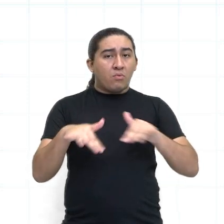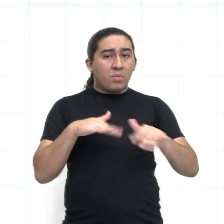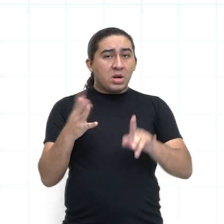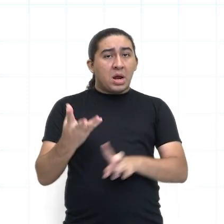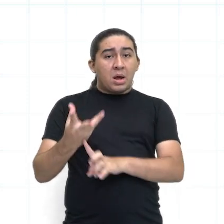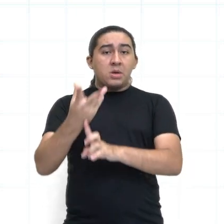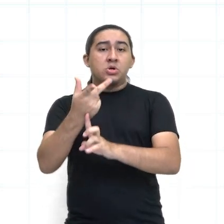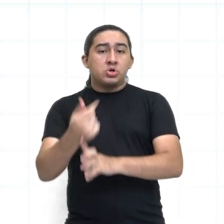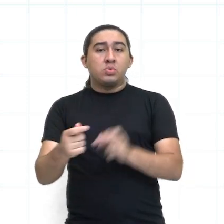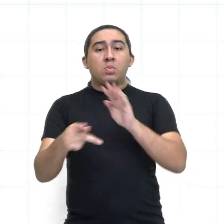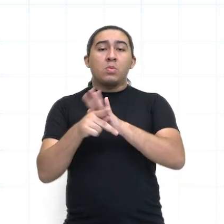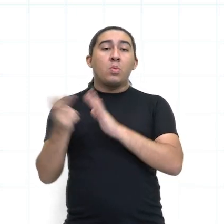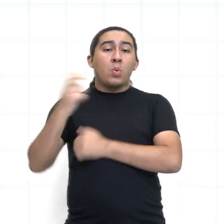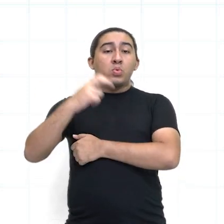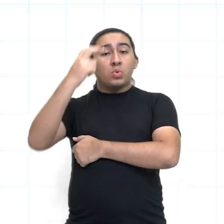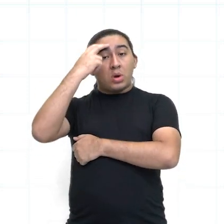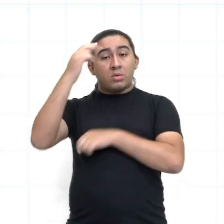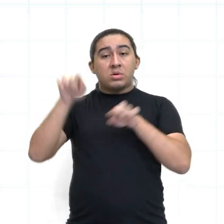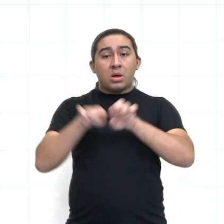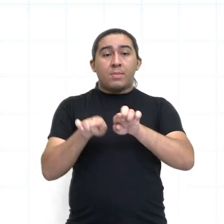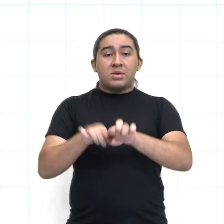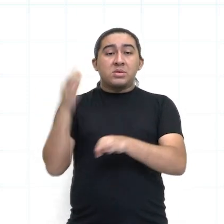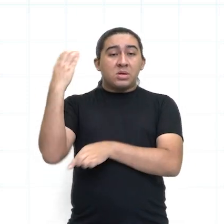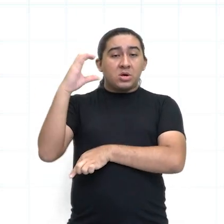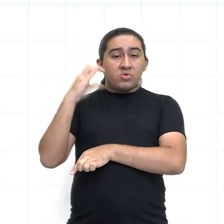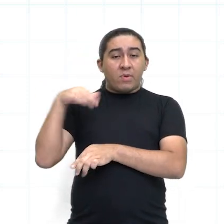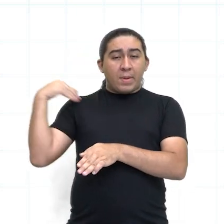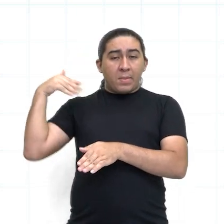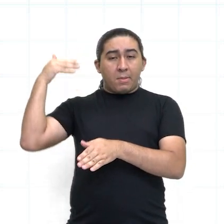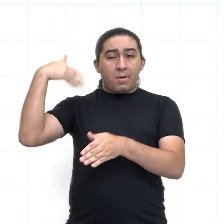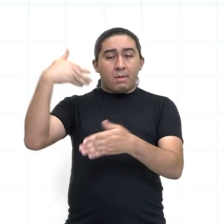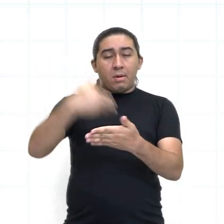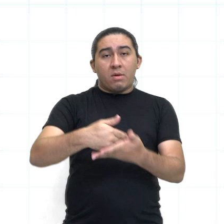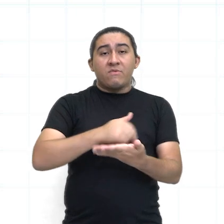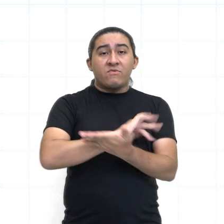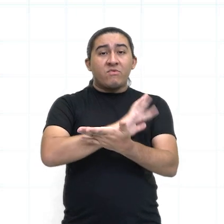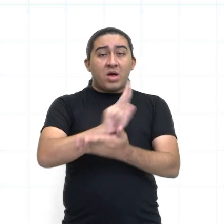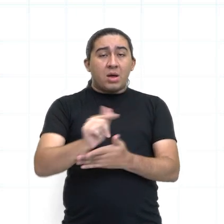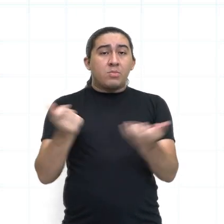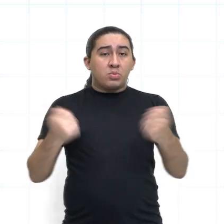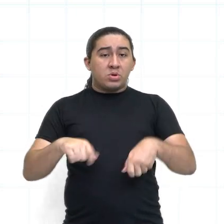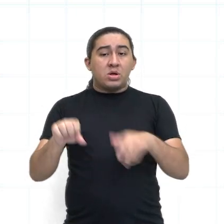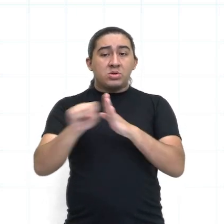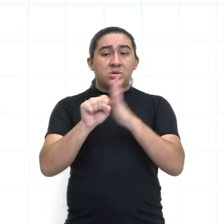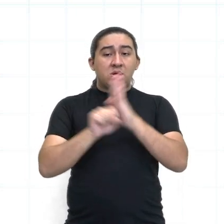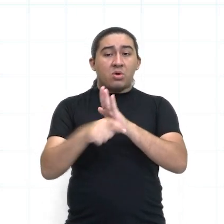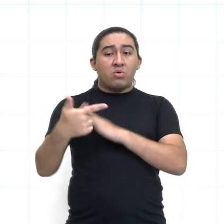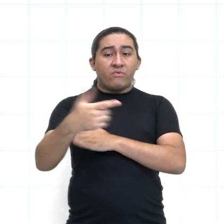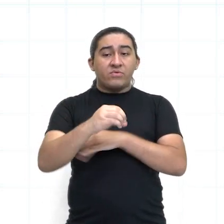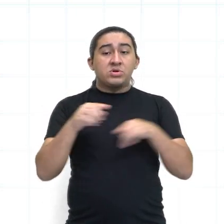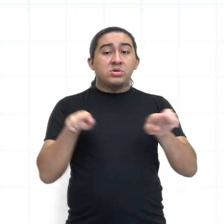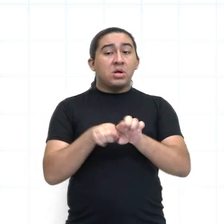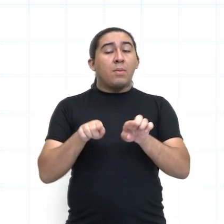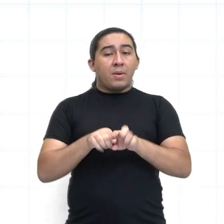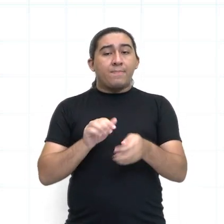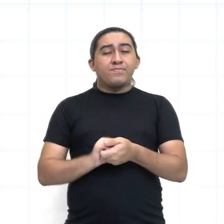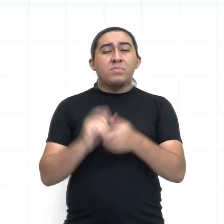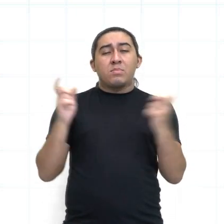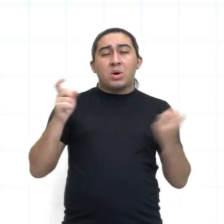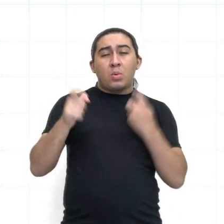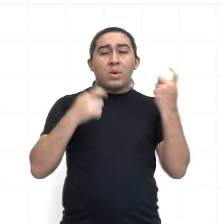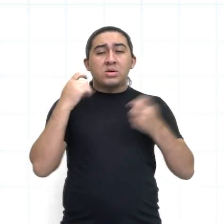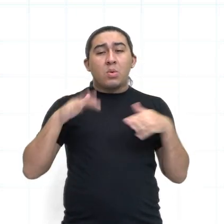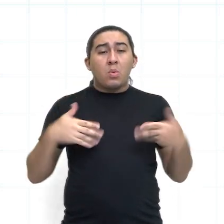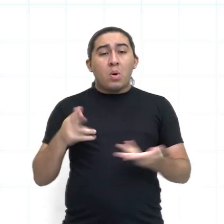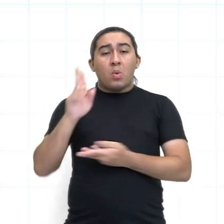artísticos, culturais e científicos que percorreram diversos momentos do século XX e preocuparam-se em fazer uso